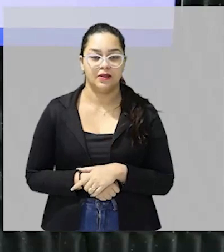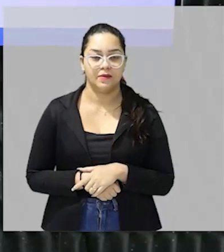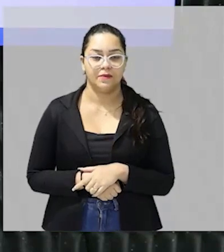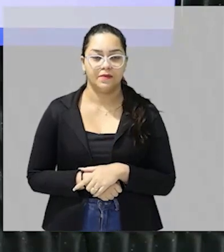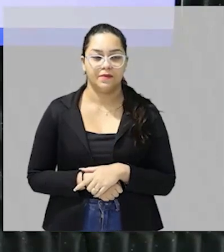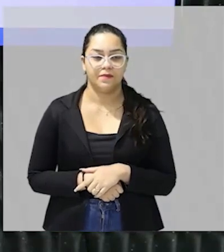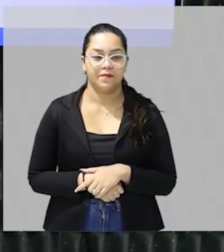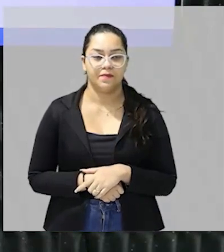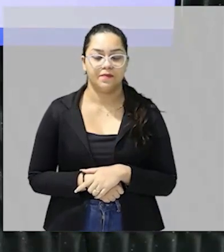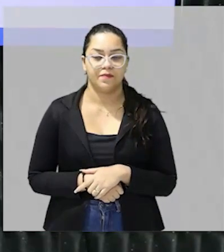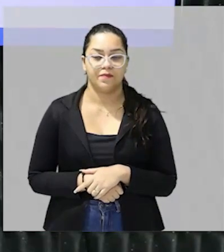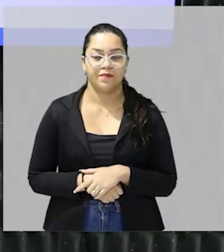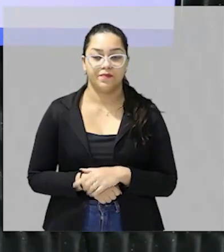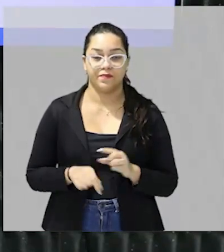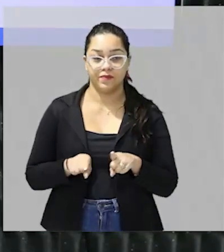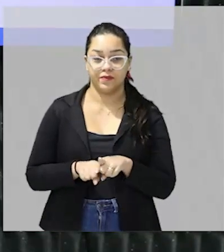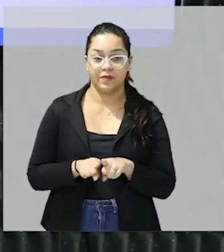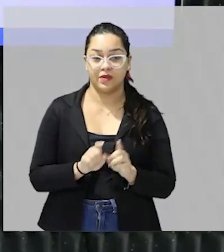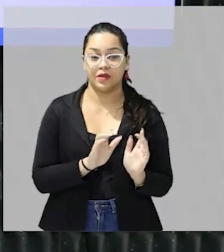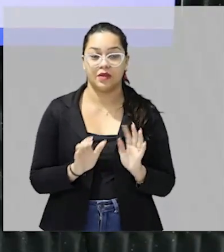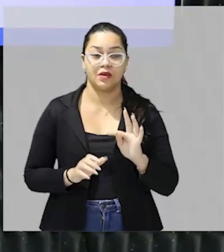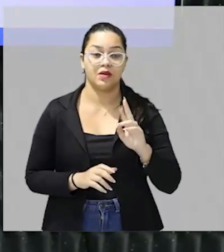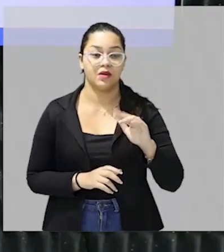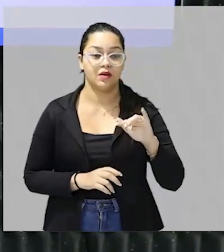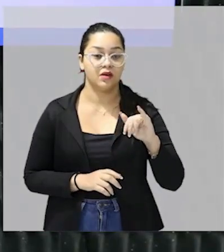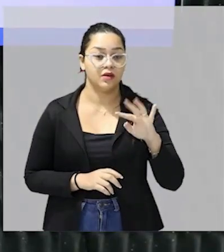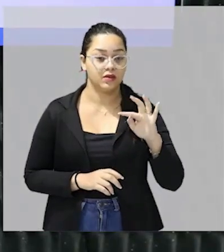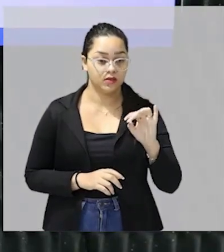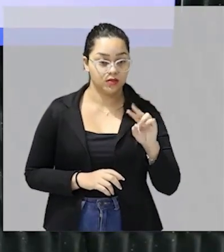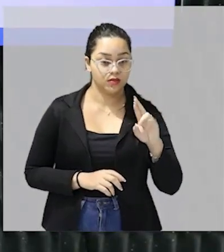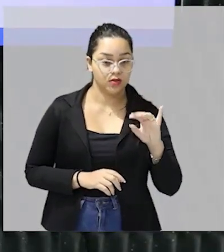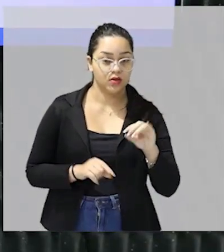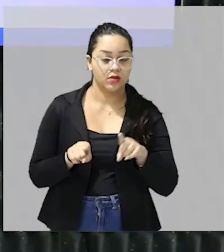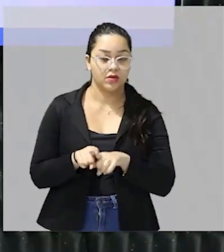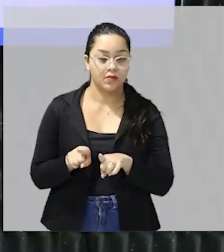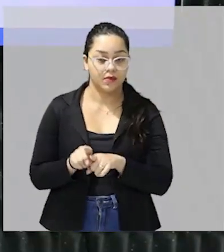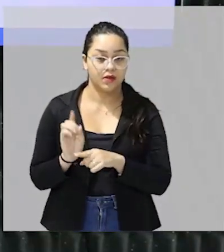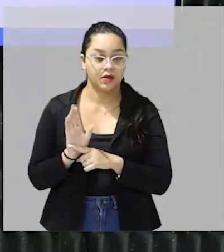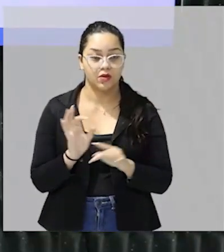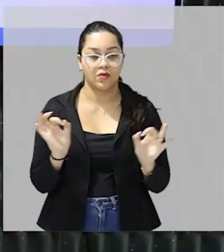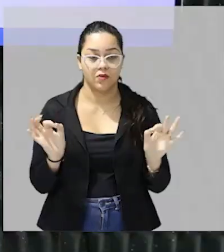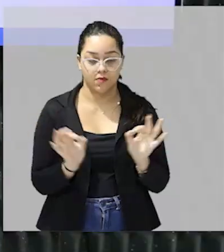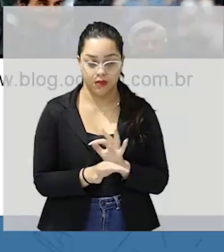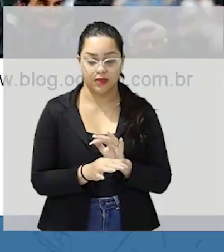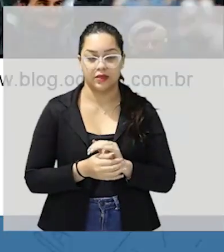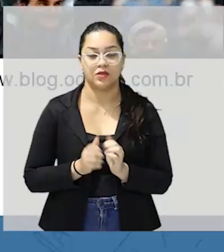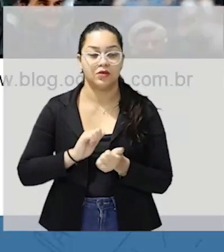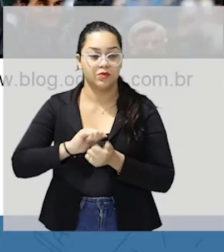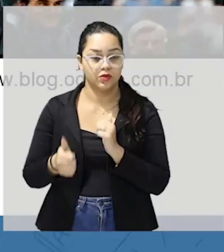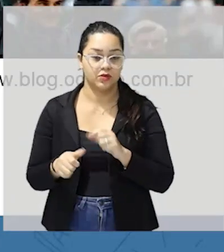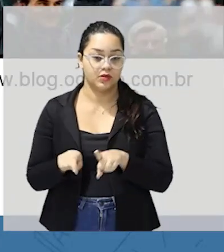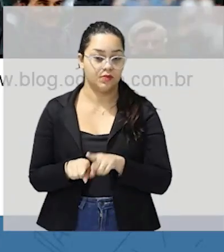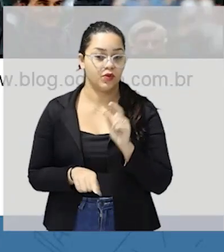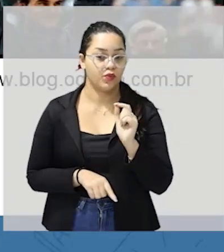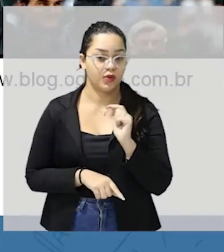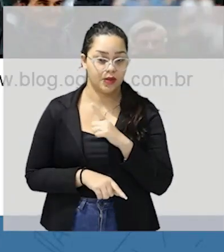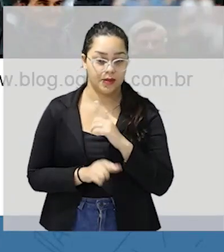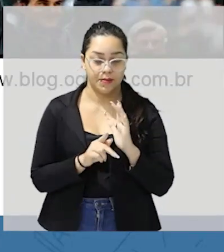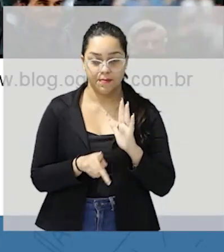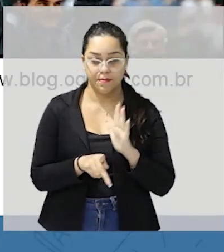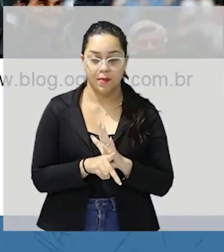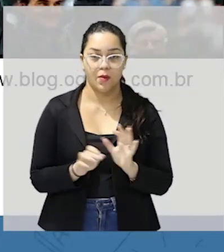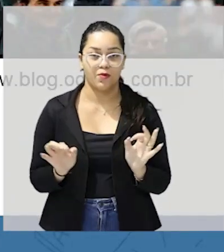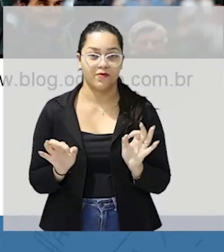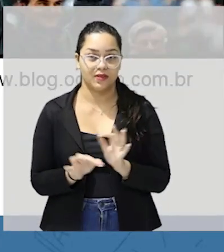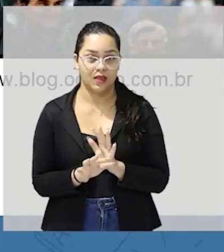competição. Período transitório, contribui para a recuperação completa dos esportistas, geralmente é no final